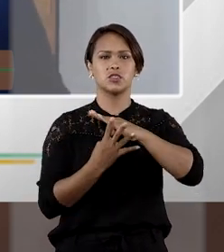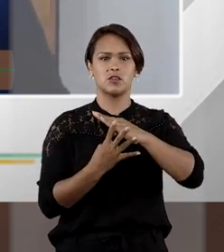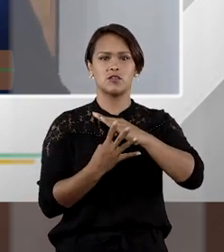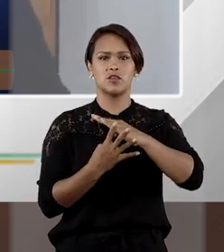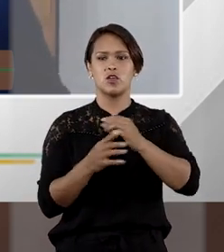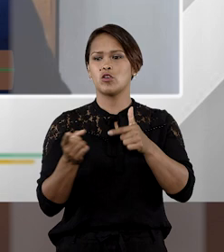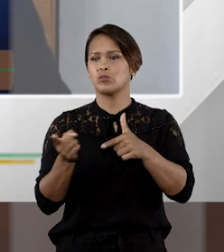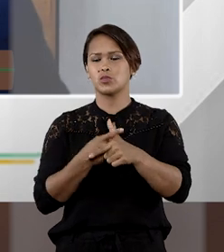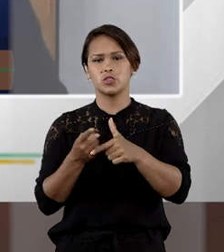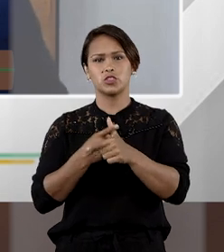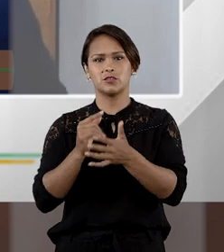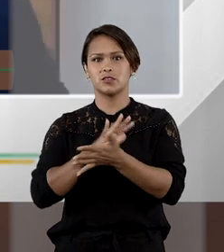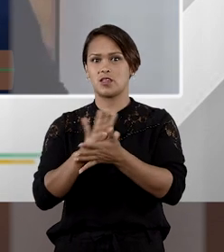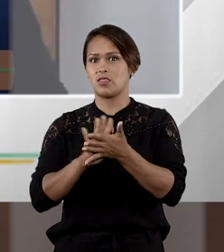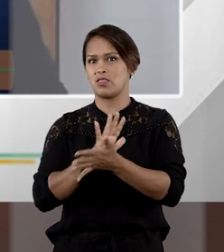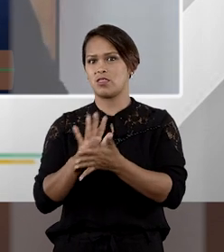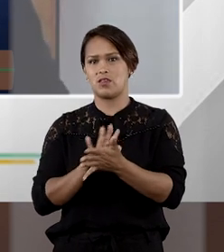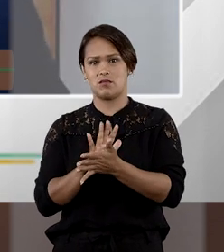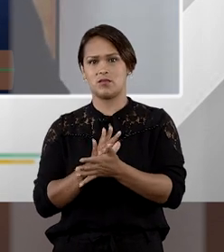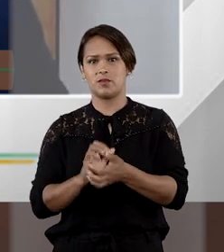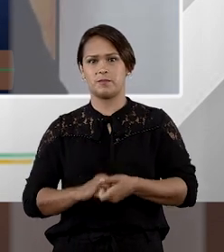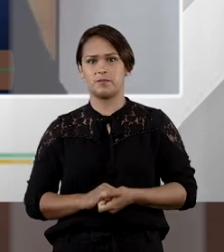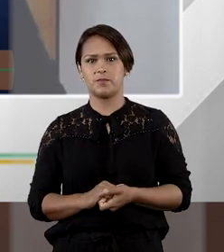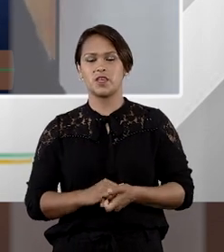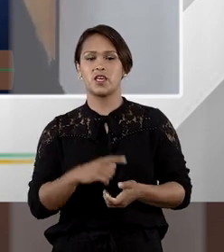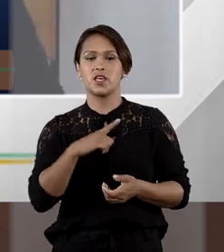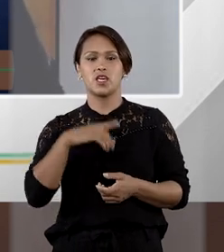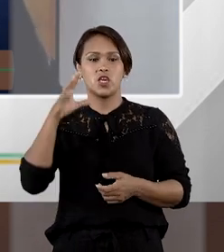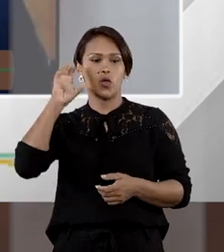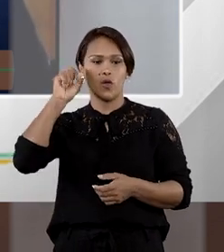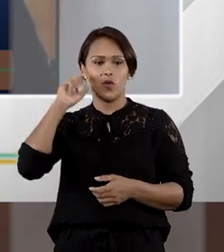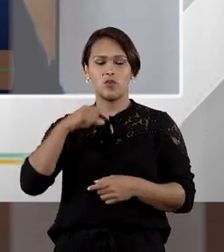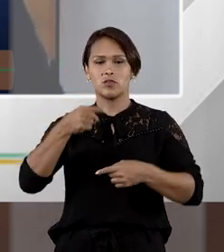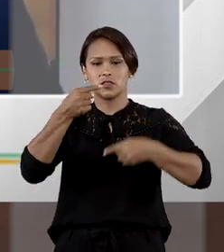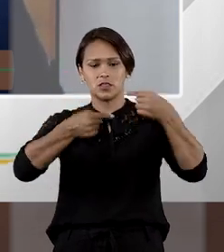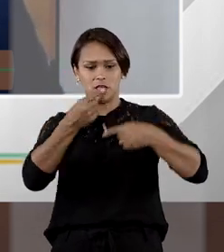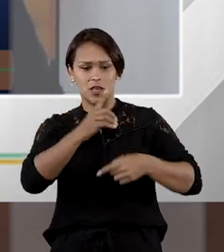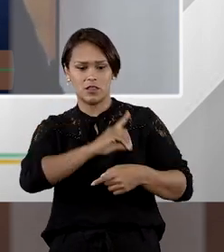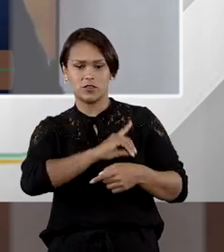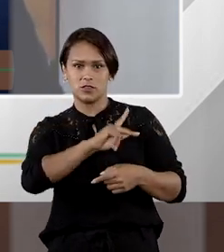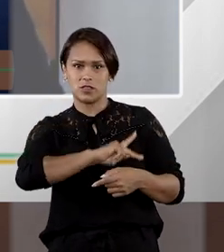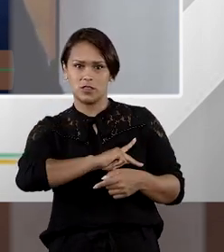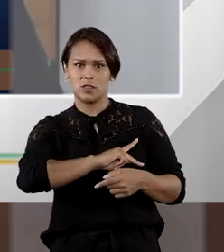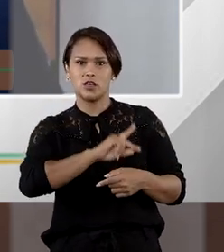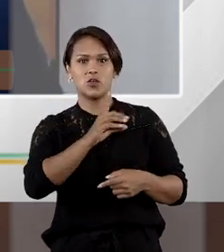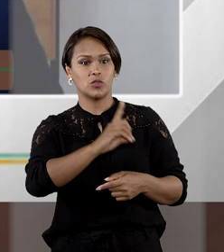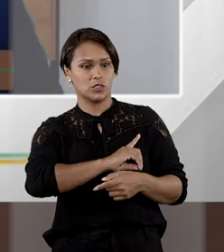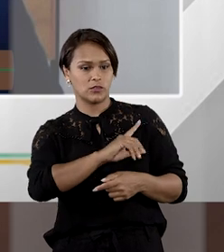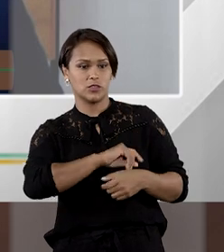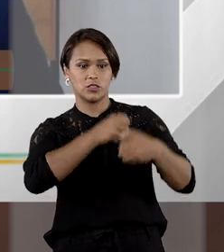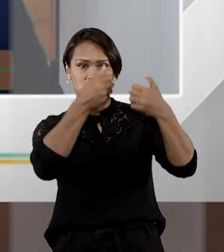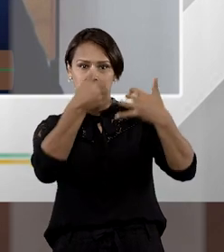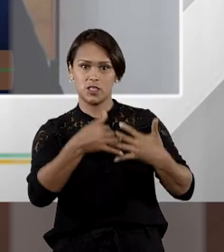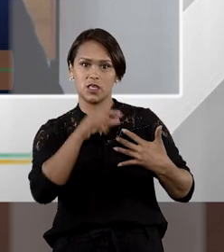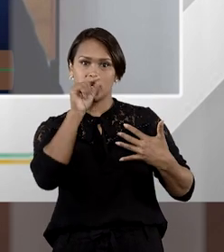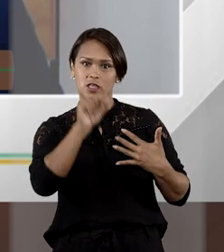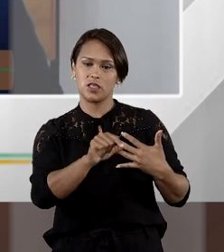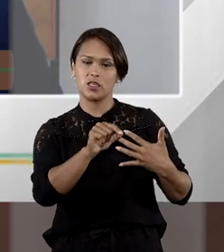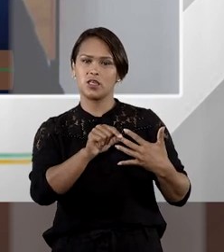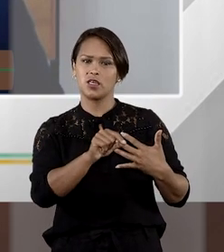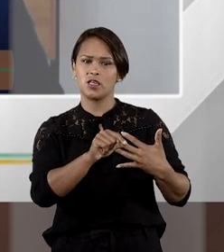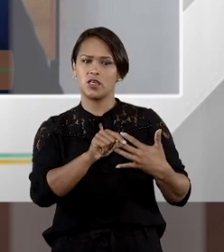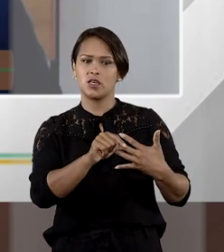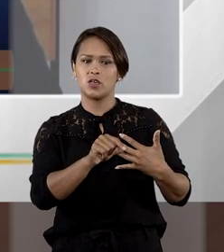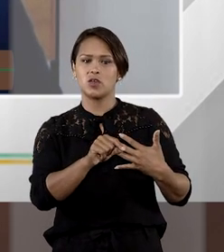dívida alguma. E eu ouvi nesse debate lá da Defensoria Pública de São Paulo os defensores dizendo o seguinte, que eles